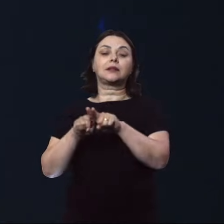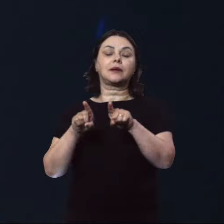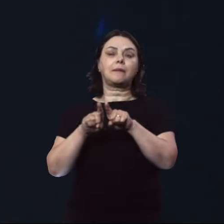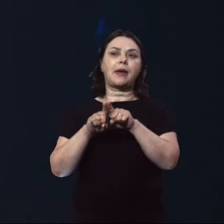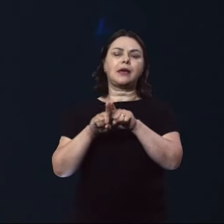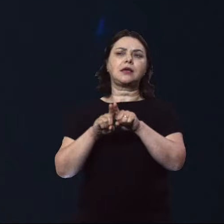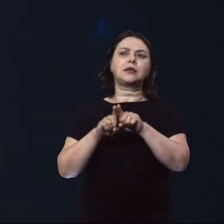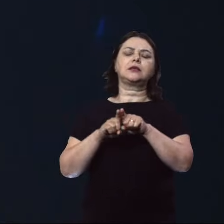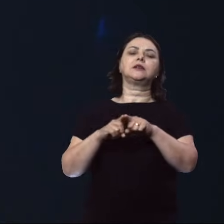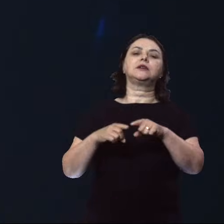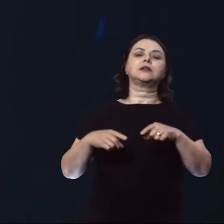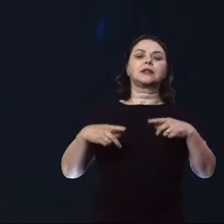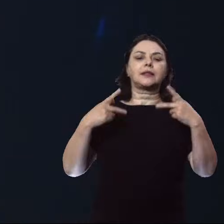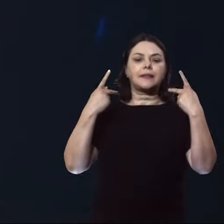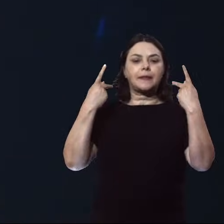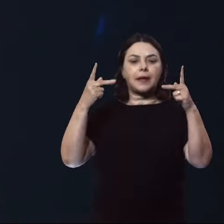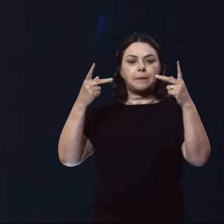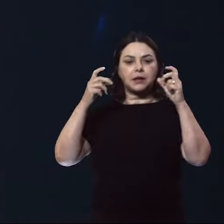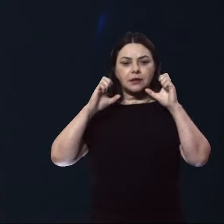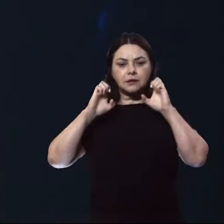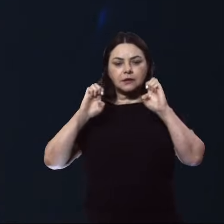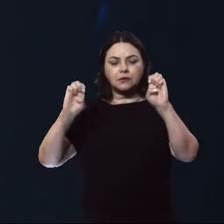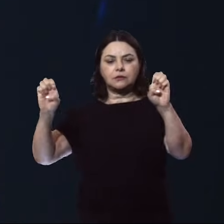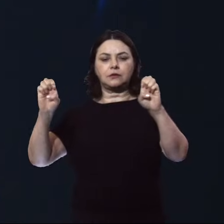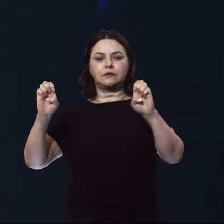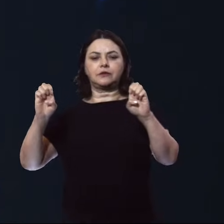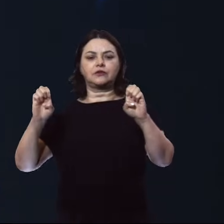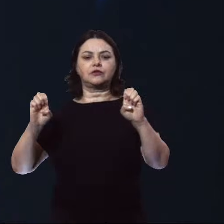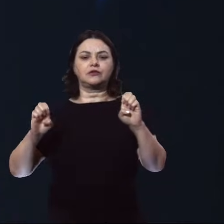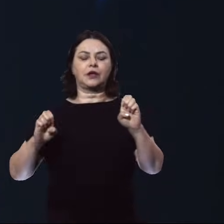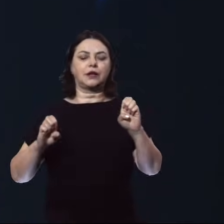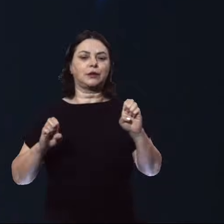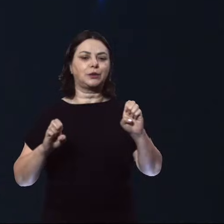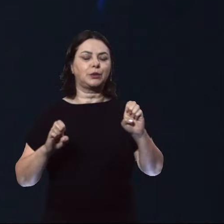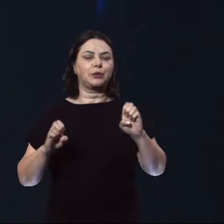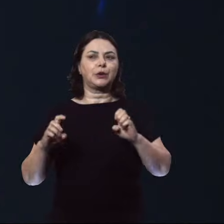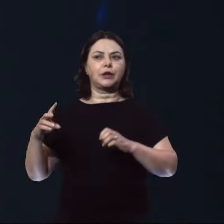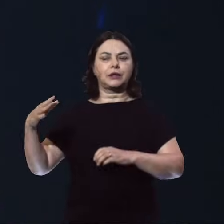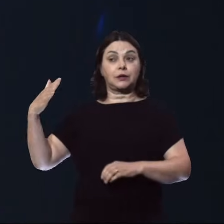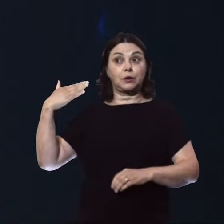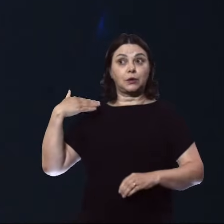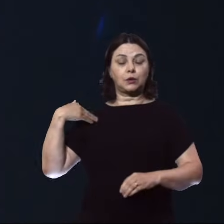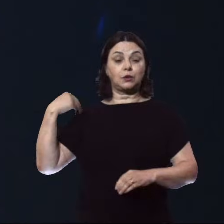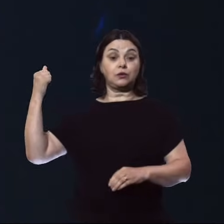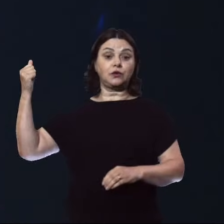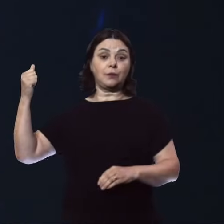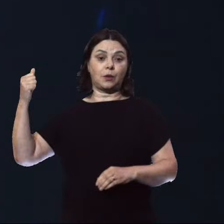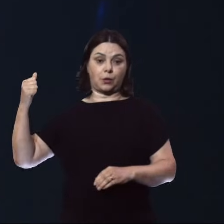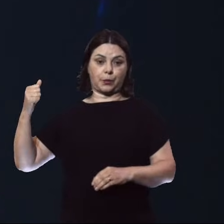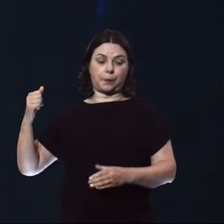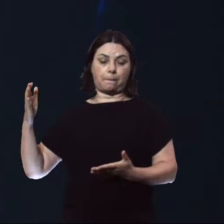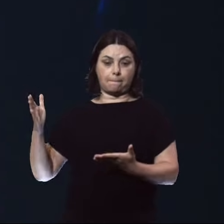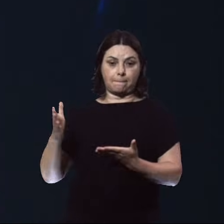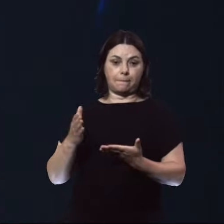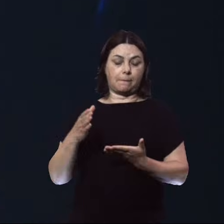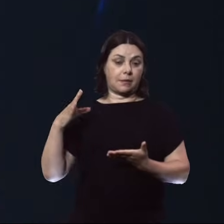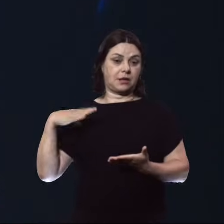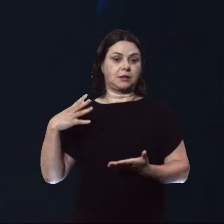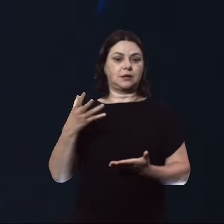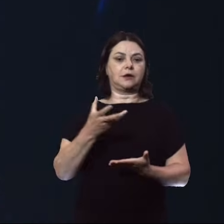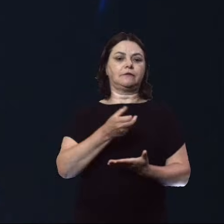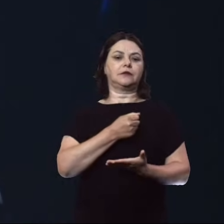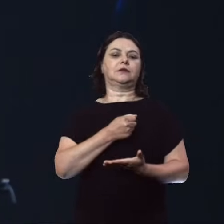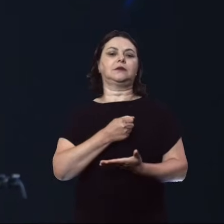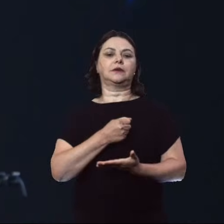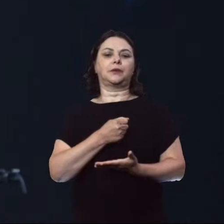do Evangelho, segundo o poder de Deus que nos salvou e nos chamou com santa vocação, não segundo as nossas obras, mas conforme a